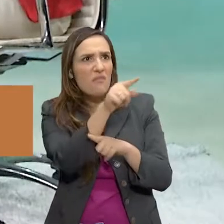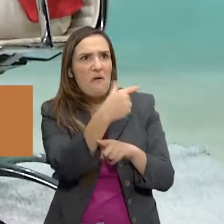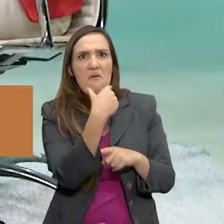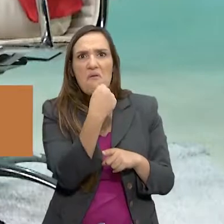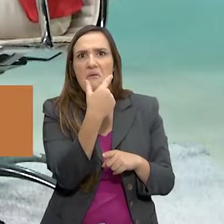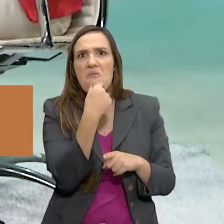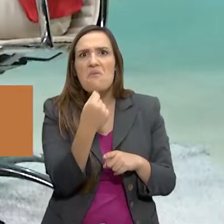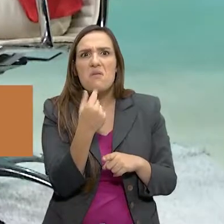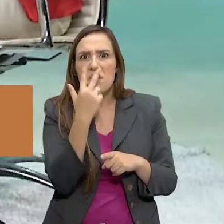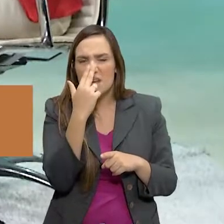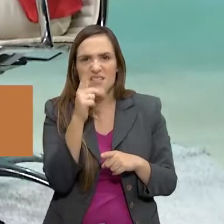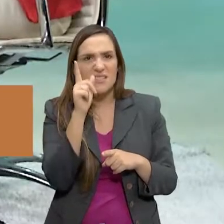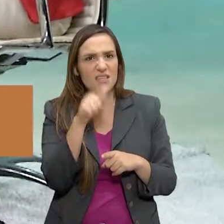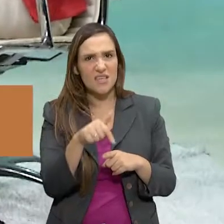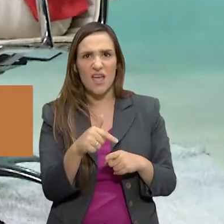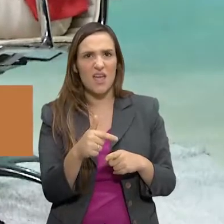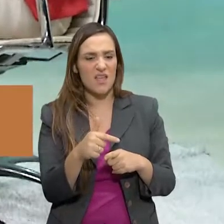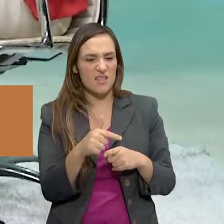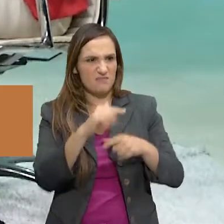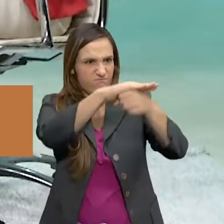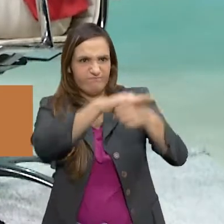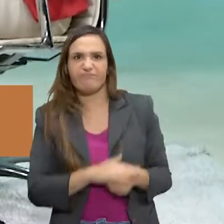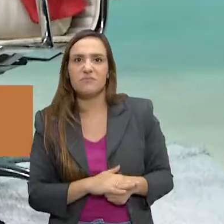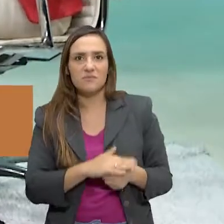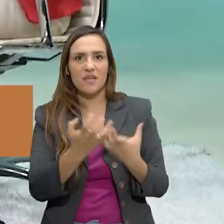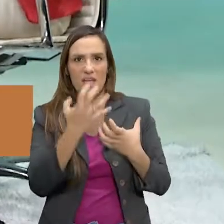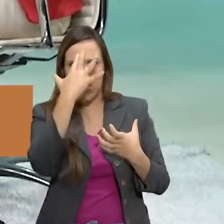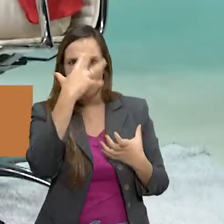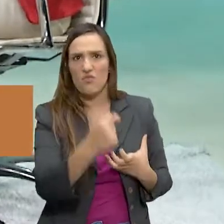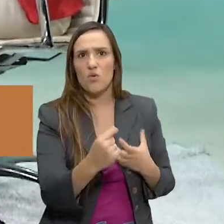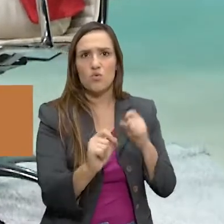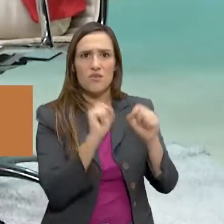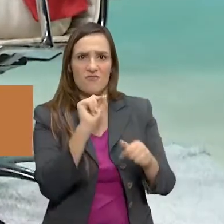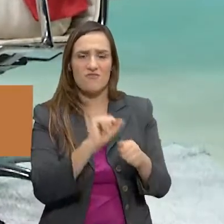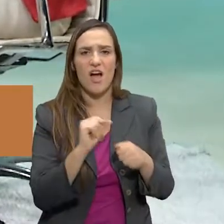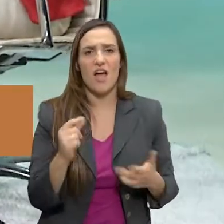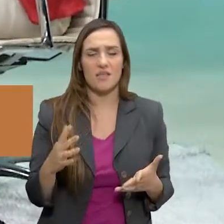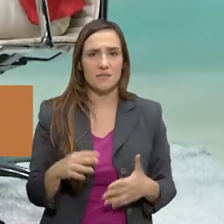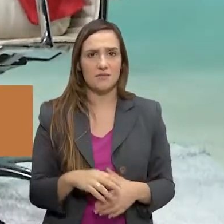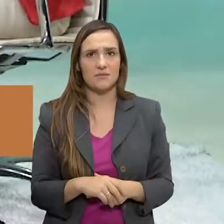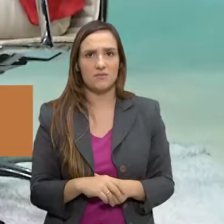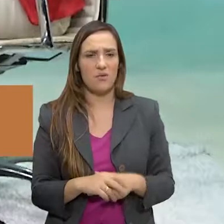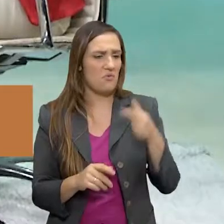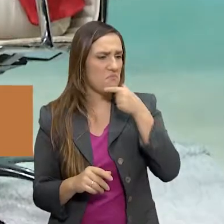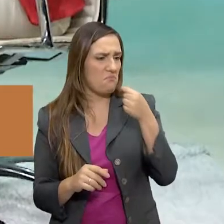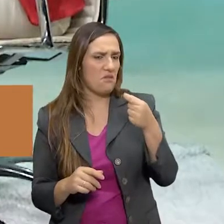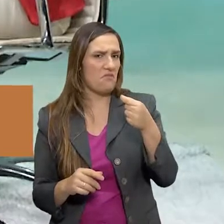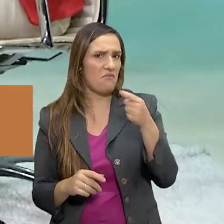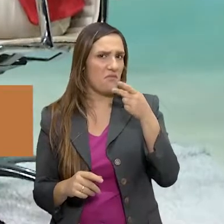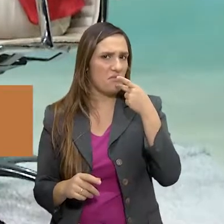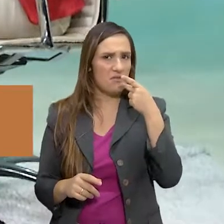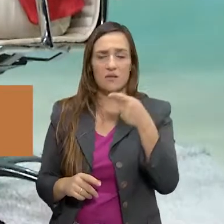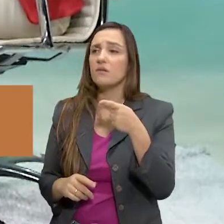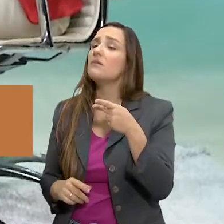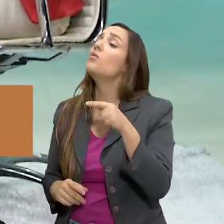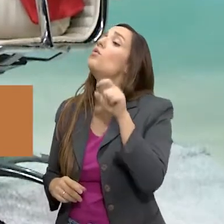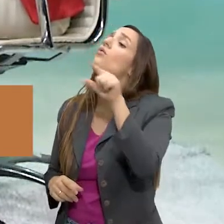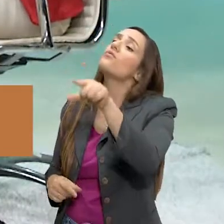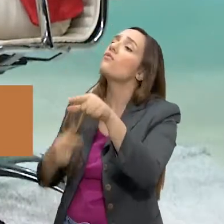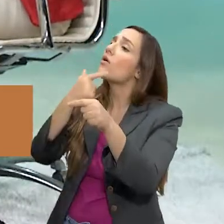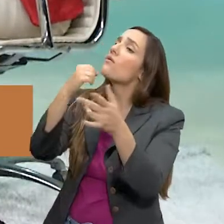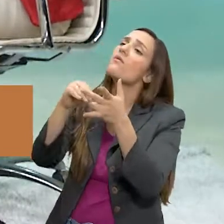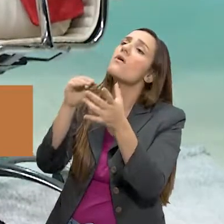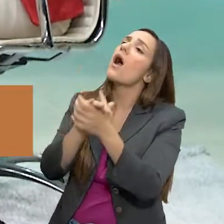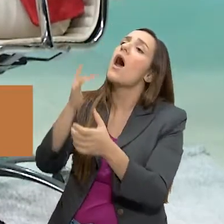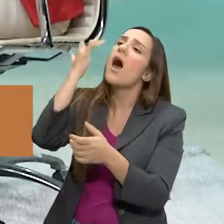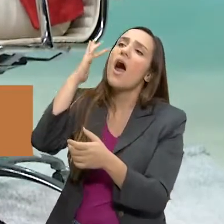ali exatamente naquele vídeo o quanto ele quer tirar o protagonismo dela, o quanto ele quer decidir por ela o que deve ser feito, né? O quanto para ele é